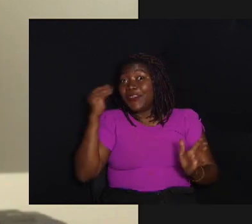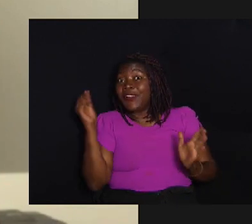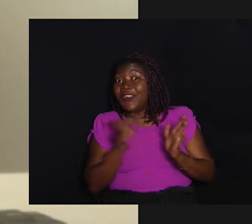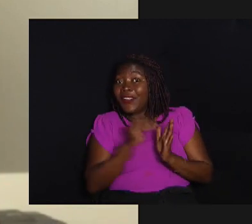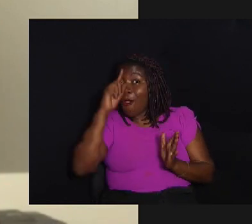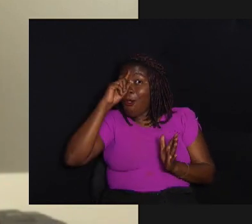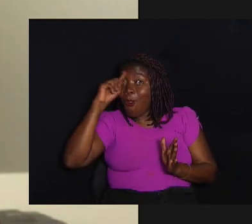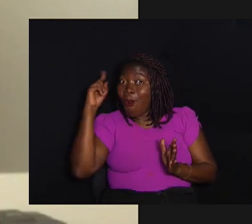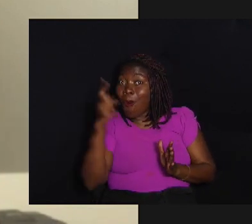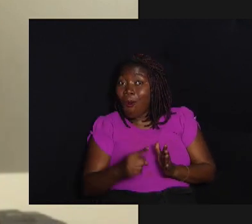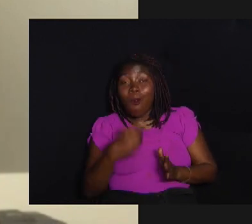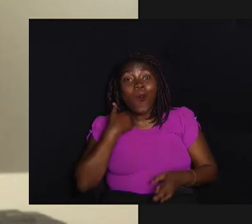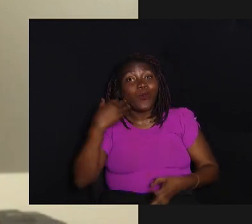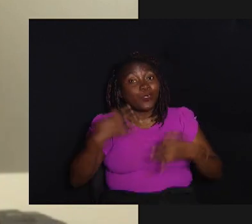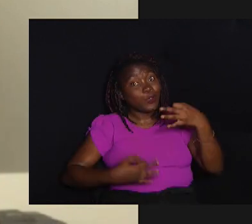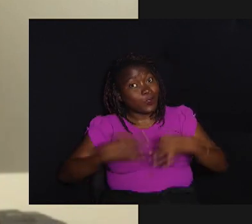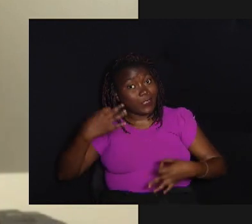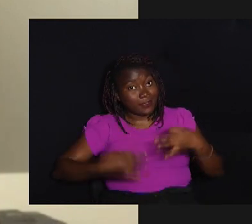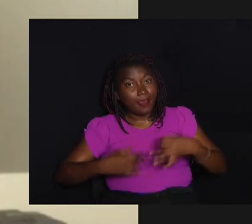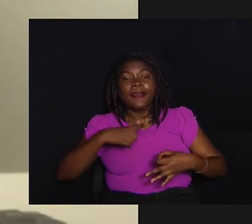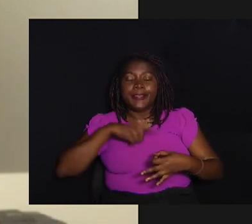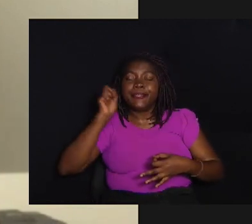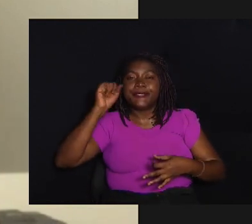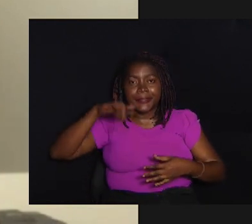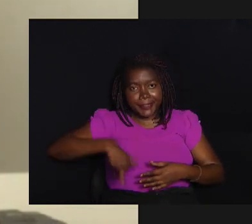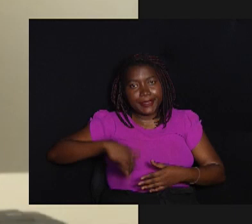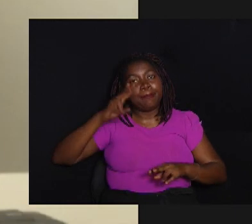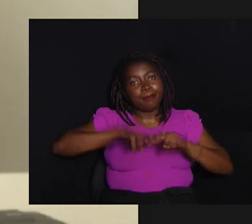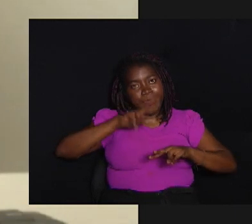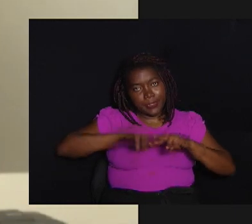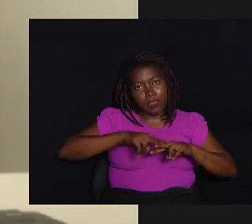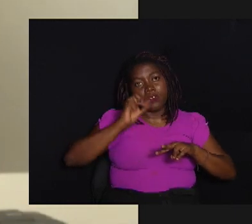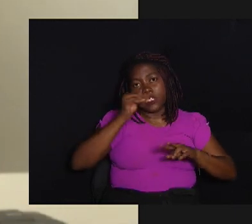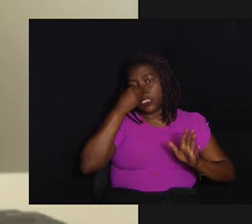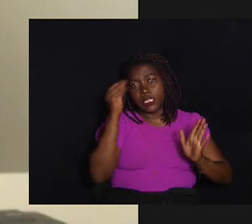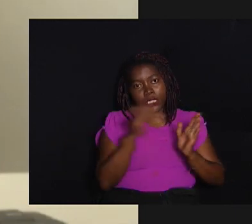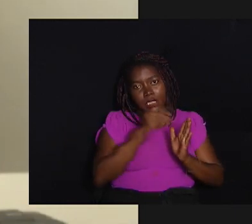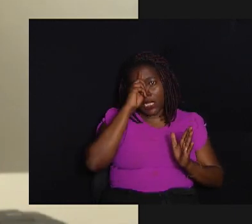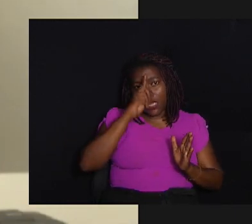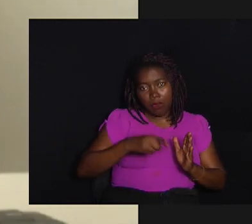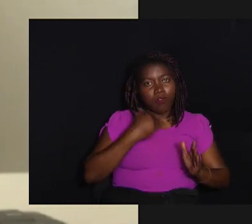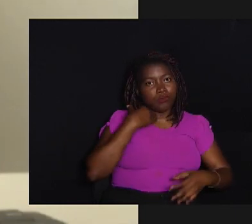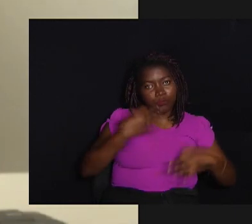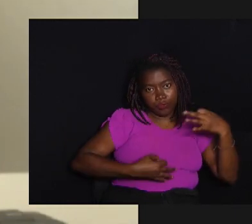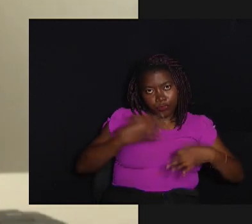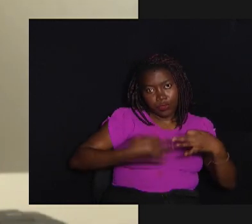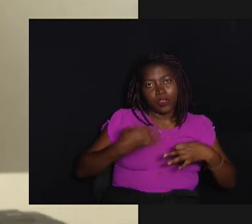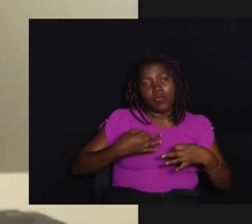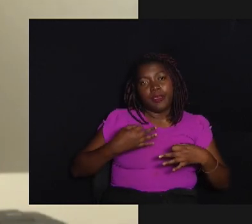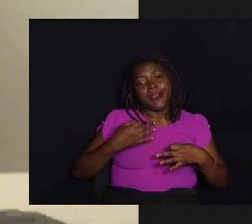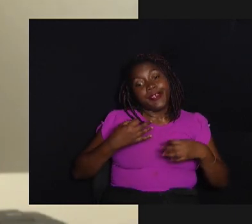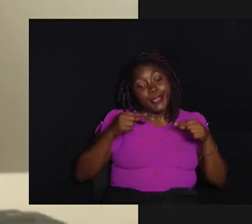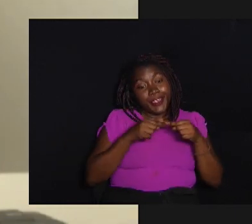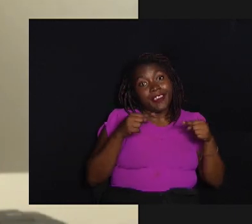Existe sim a prisão para descumprimento de ordem judicial, nesse caso seria a fixação do regime de visitação,